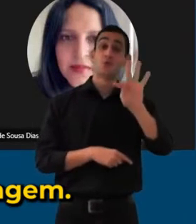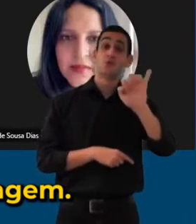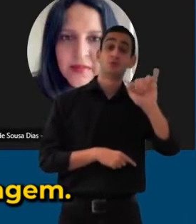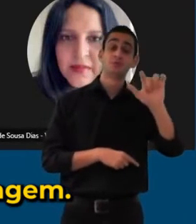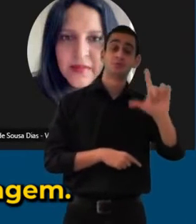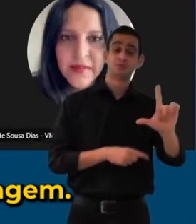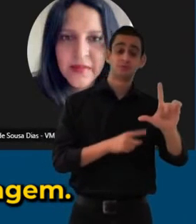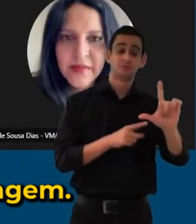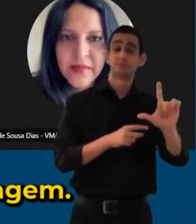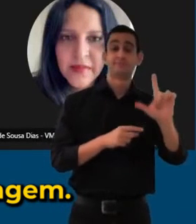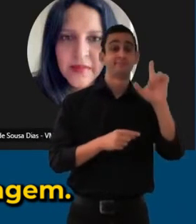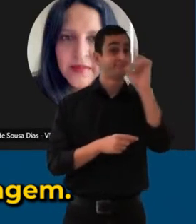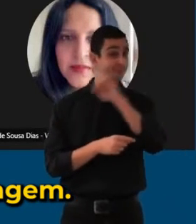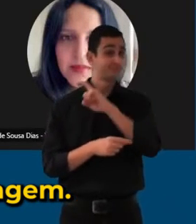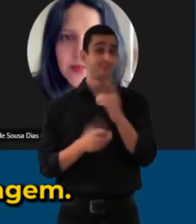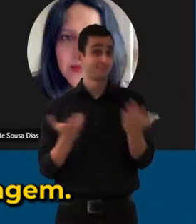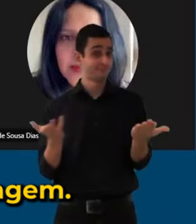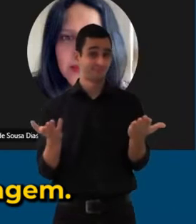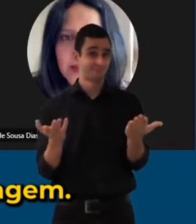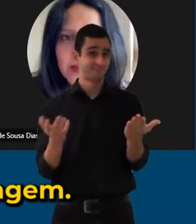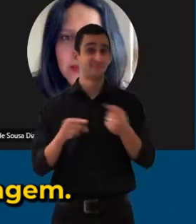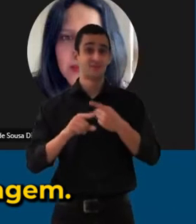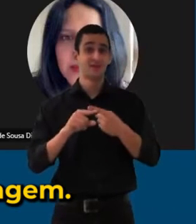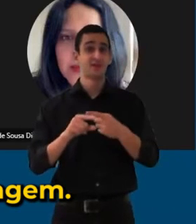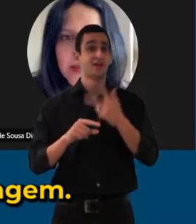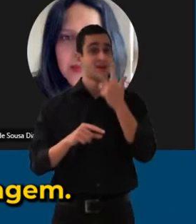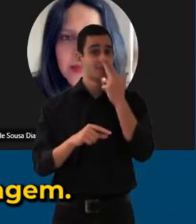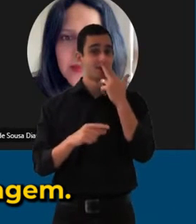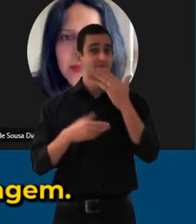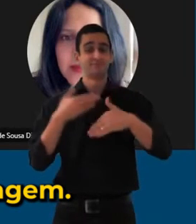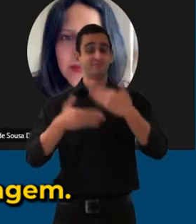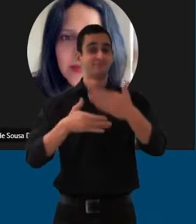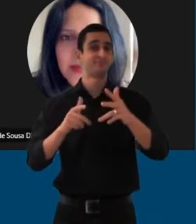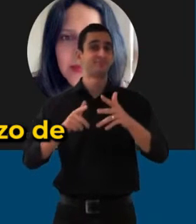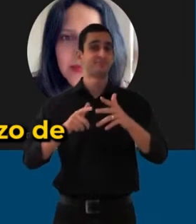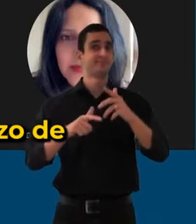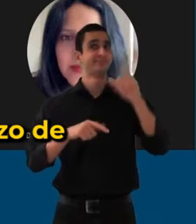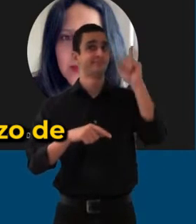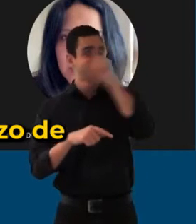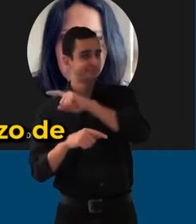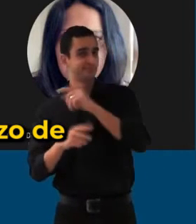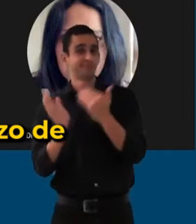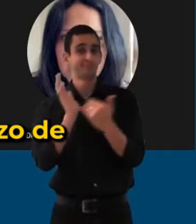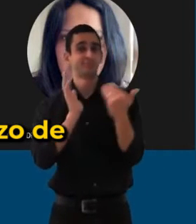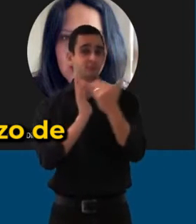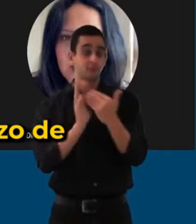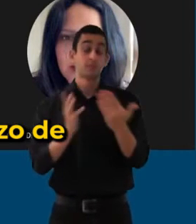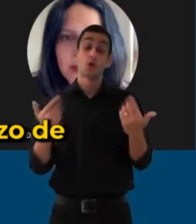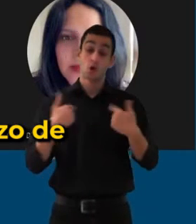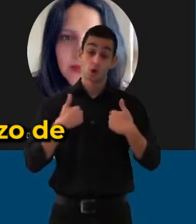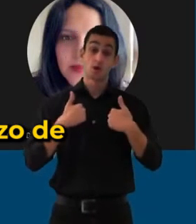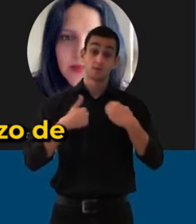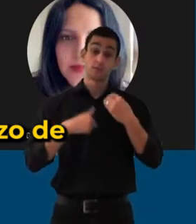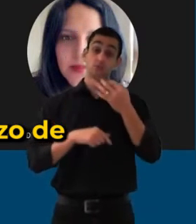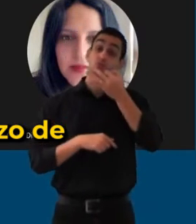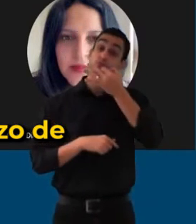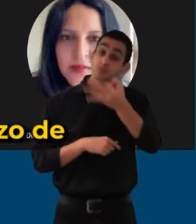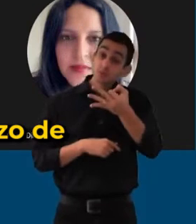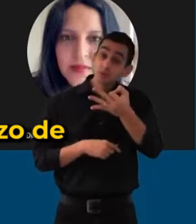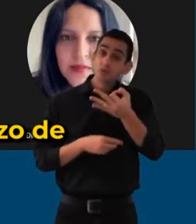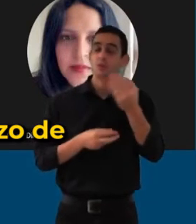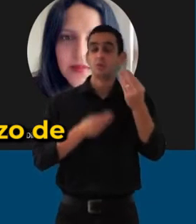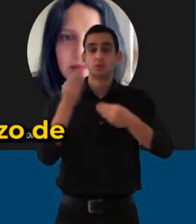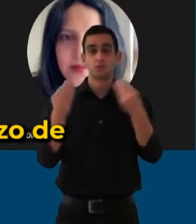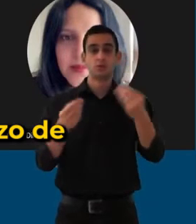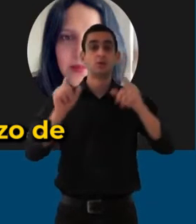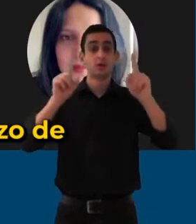negociador picareta coloca, né? Isso que é para dificultar a contagem. A minha sugestão é a gente definir um prazo